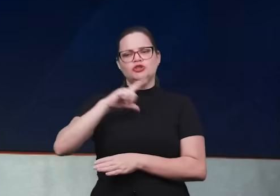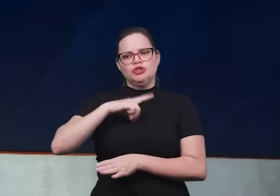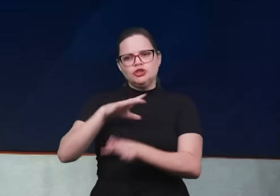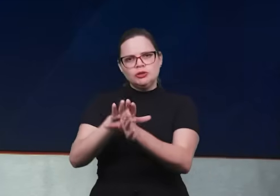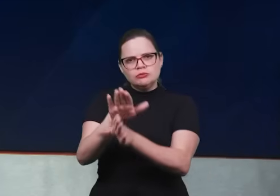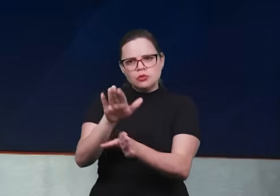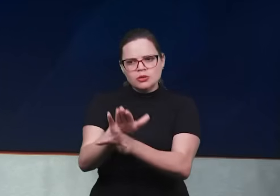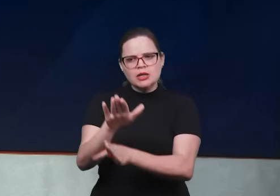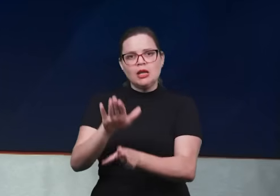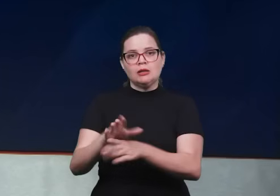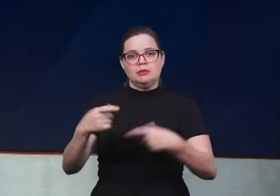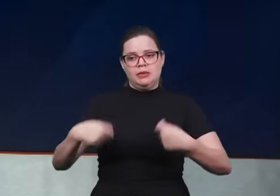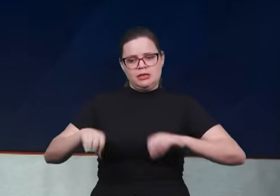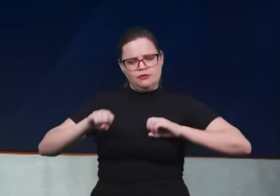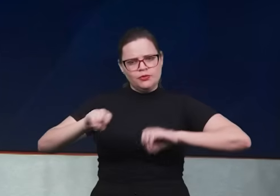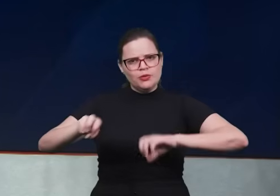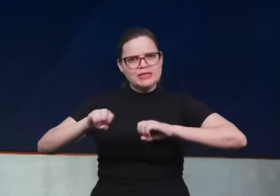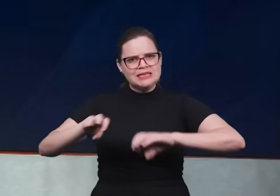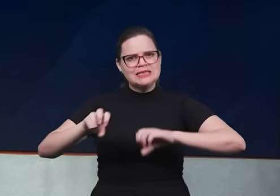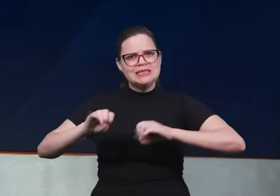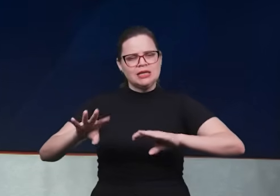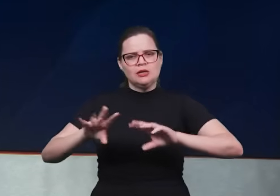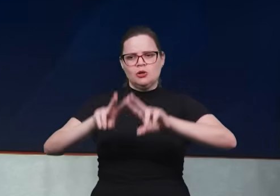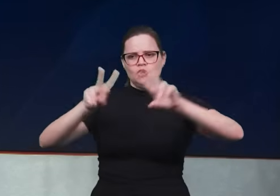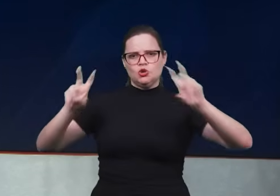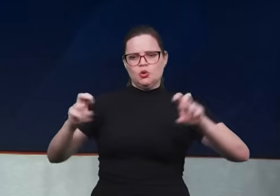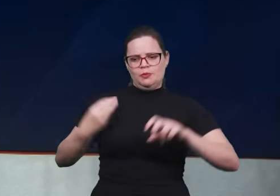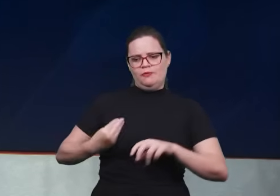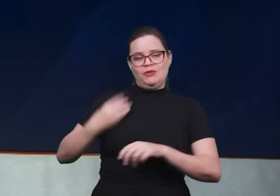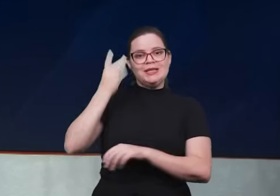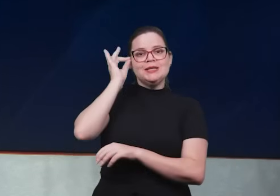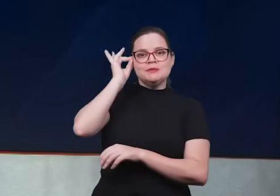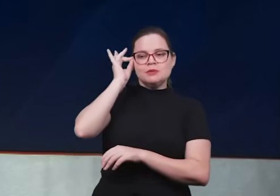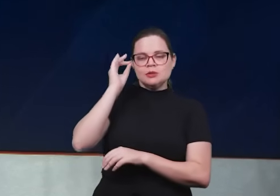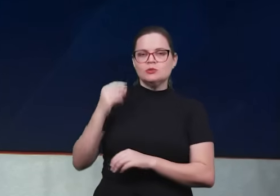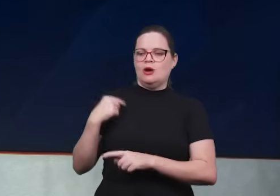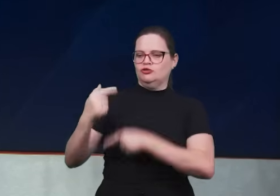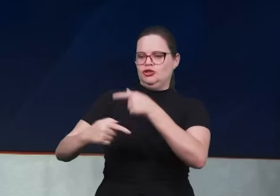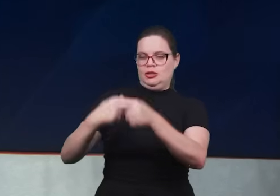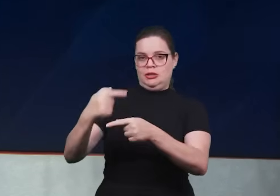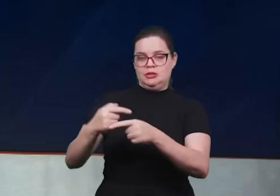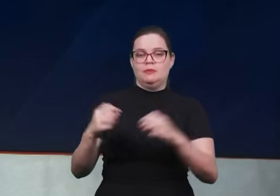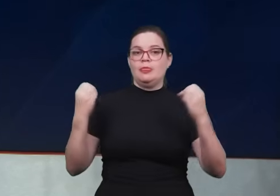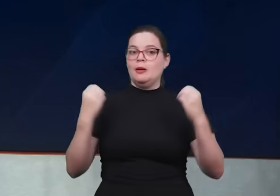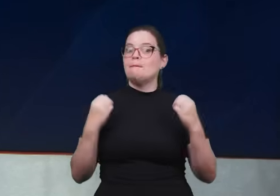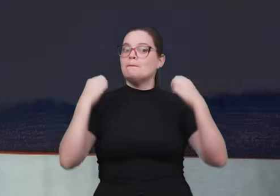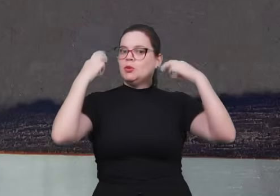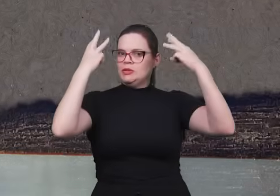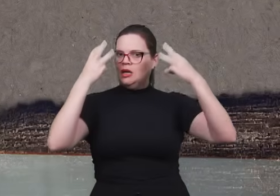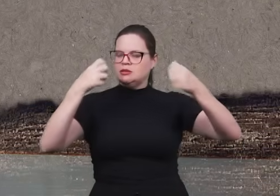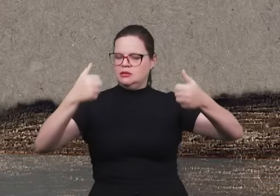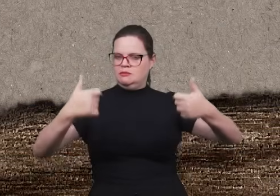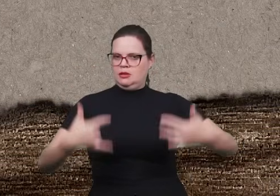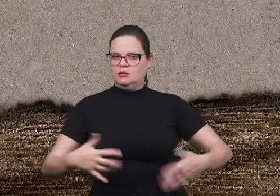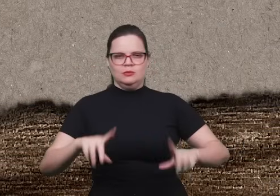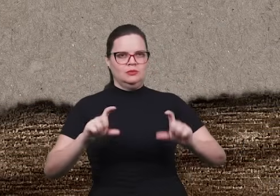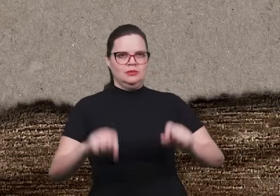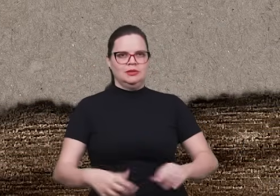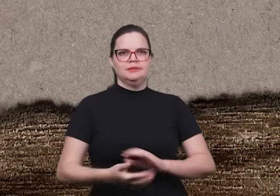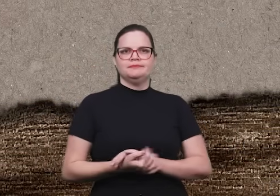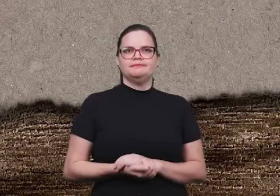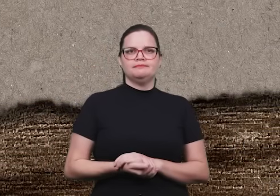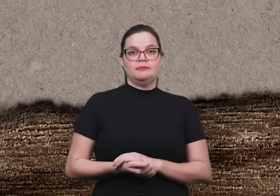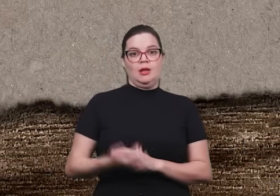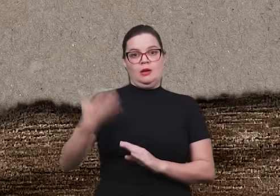espiritual às futuras gerações, Moisés deixou claro as seguintes palavras: e o